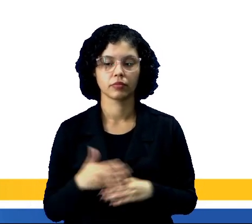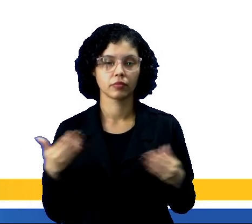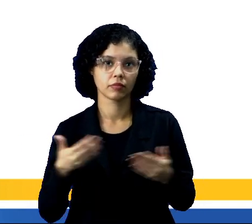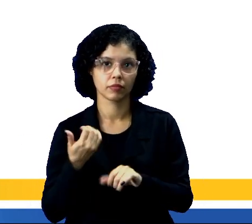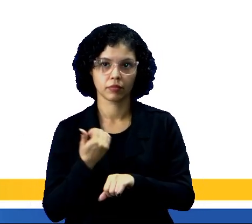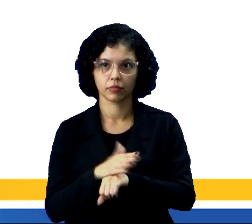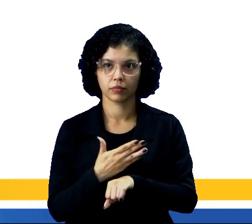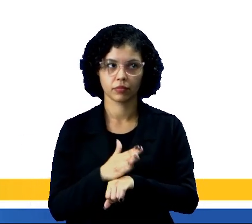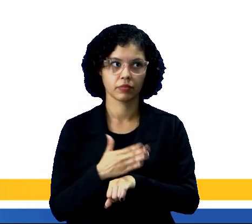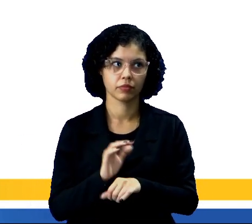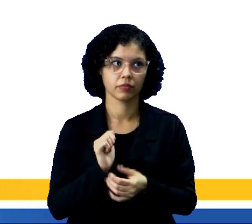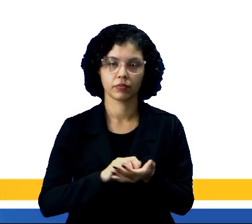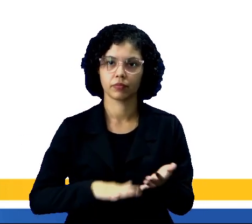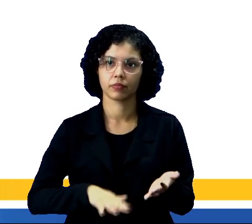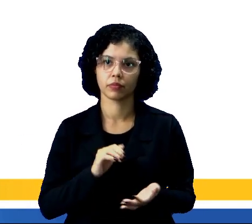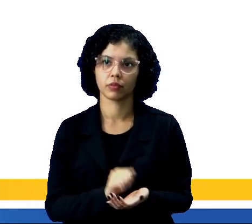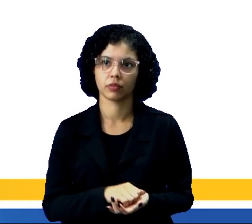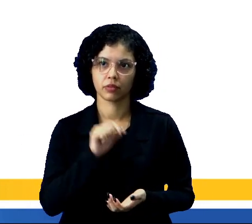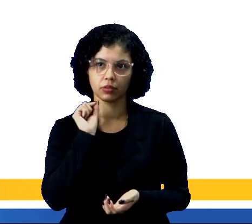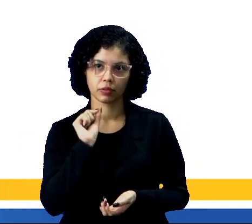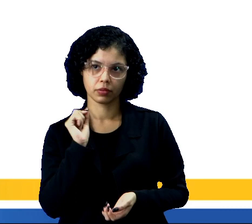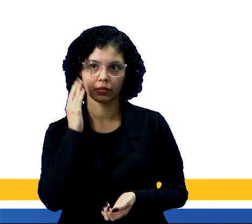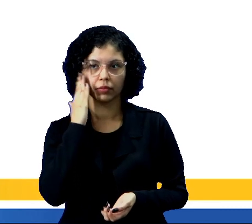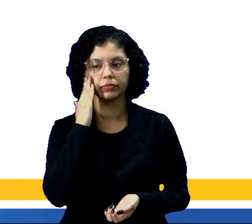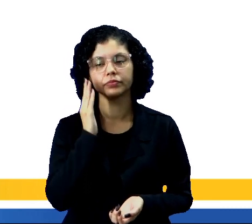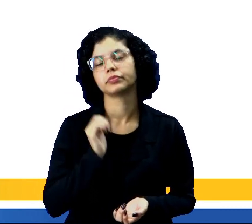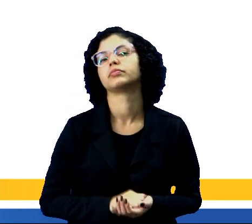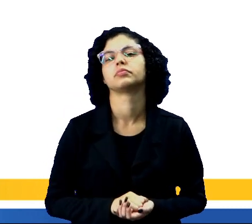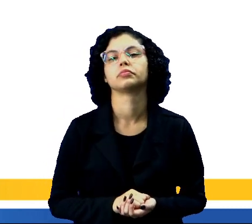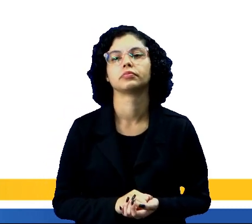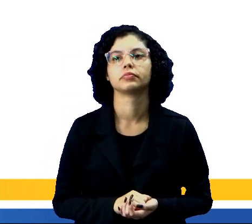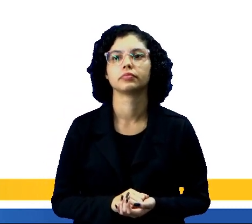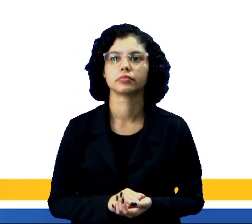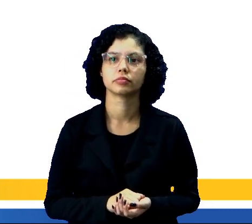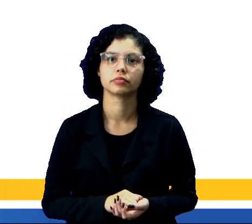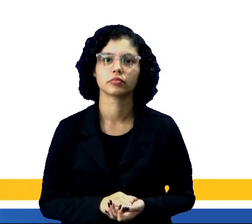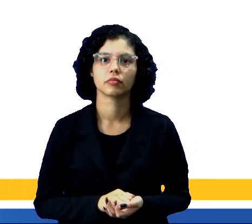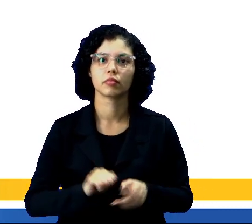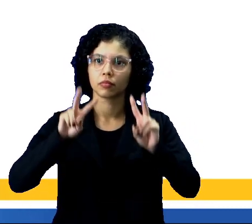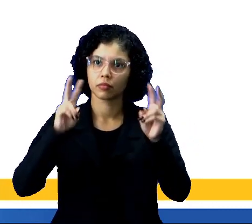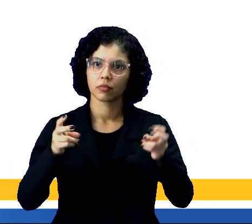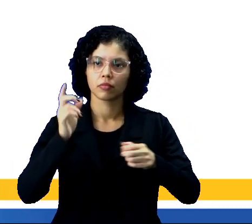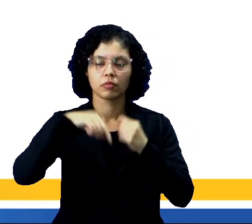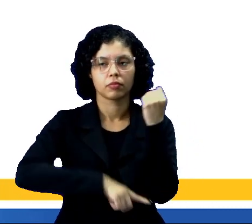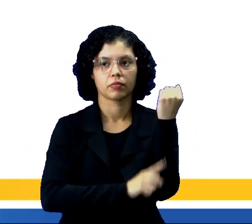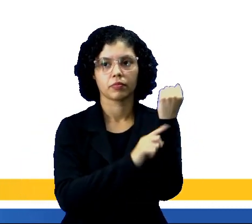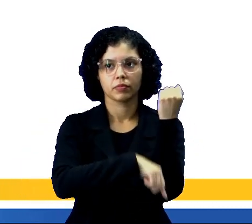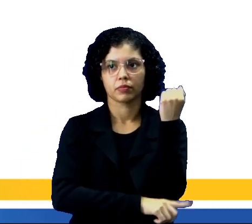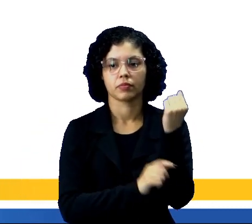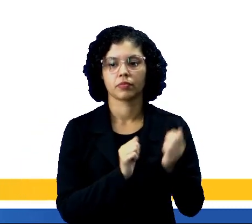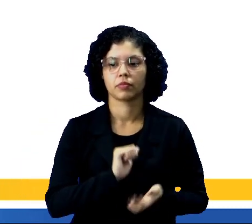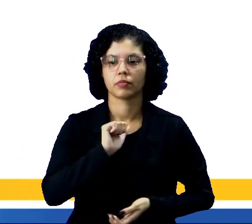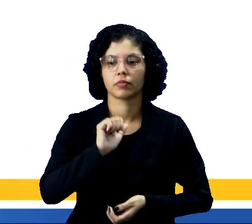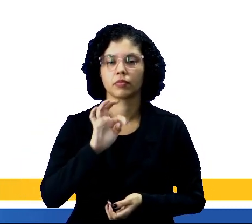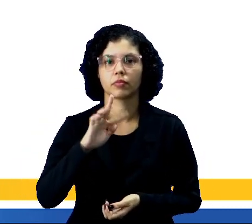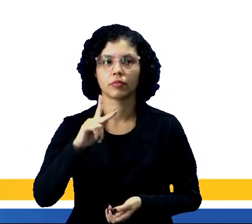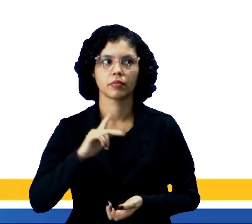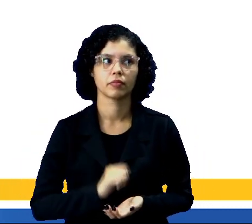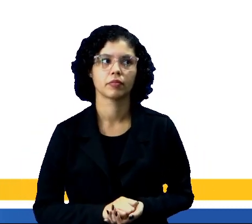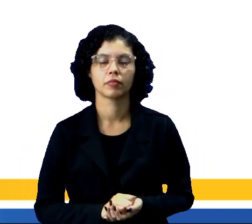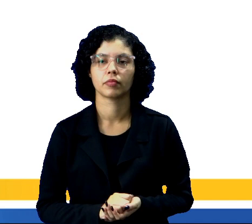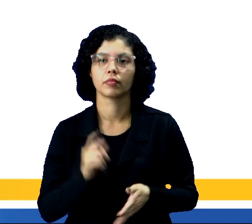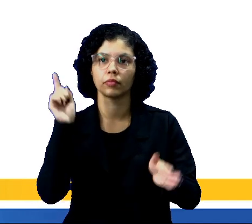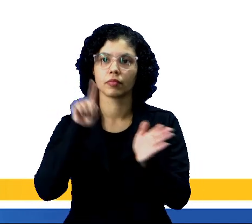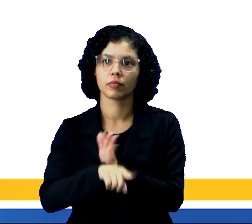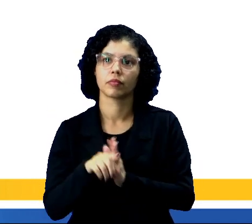Bom, agora vamos lá para o exercício. Vamos ver o que vocês aprenderam até agora aqui durante essa aula sobre fotossíntese, né, e sobre ATP. Então vamos